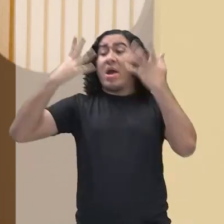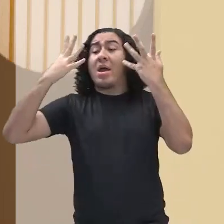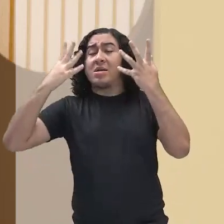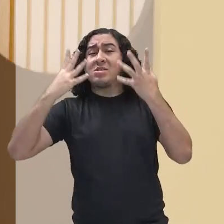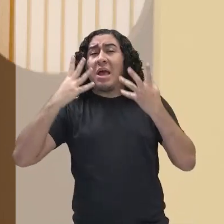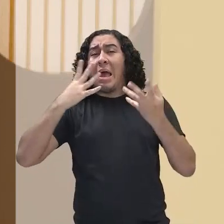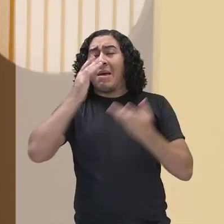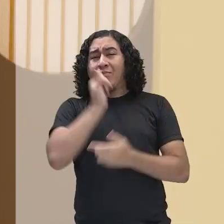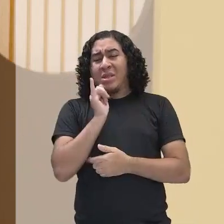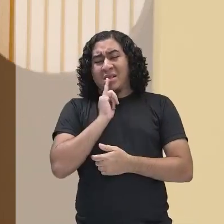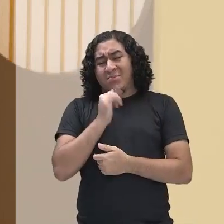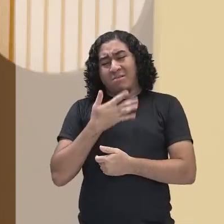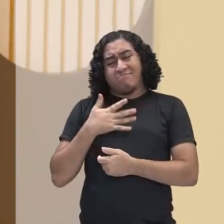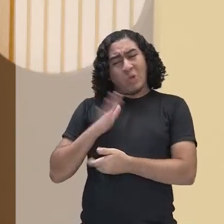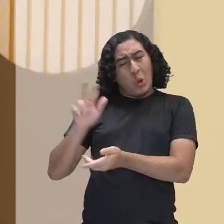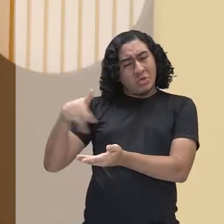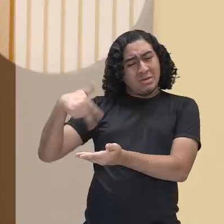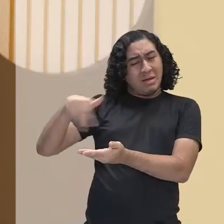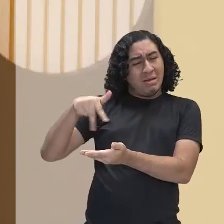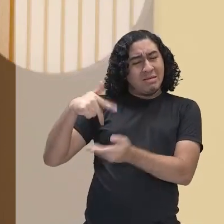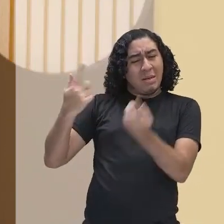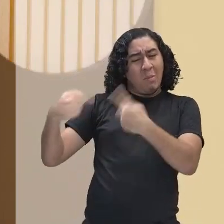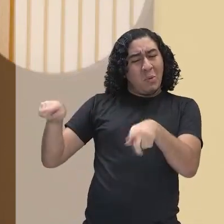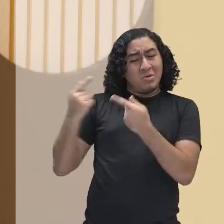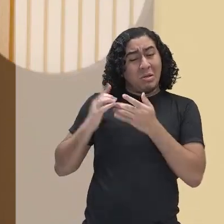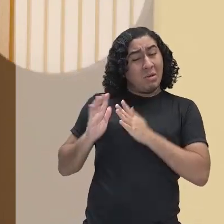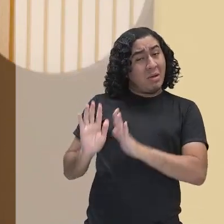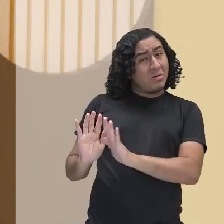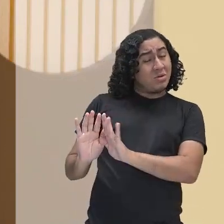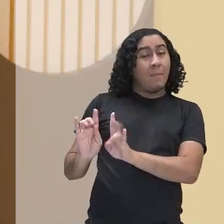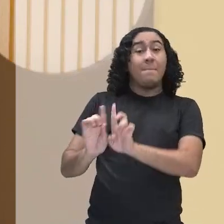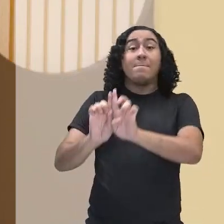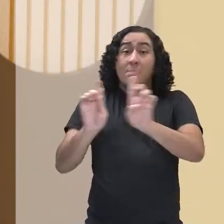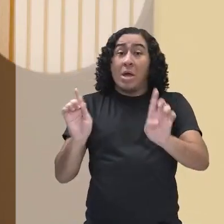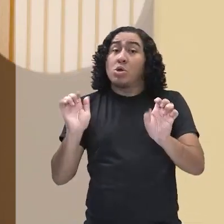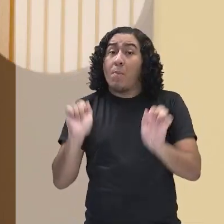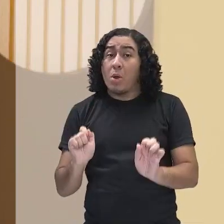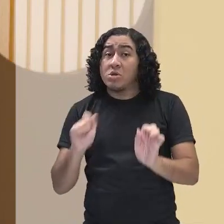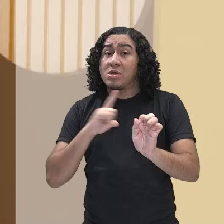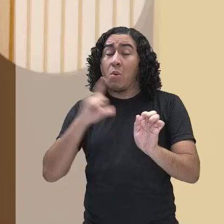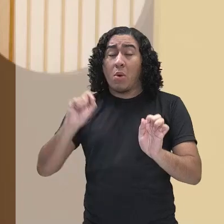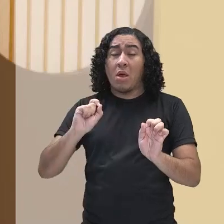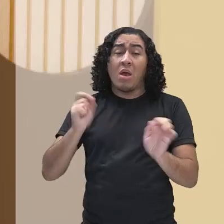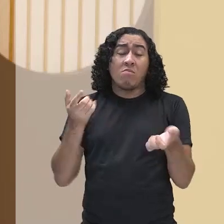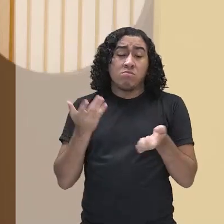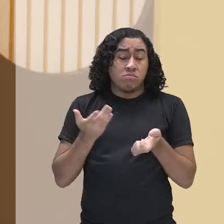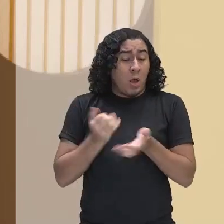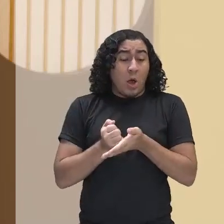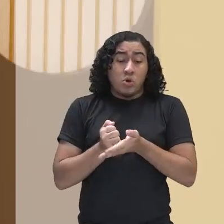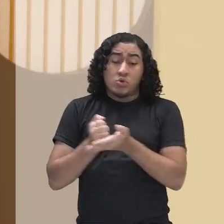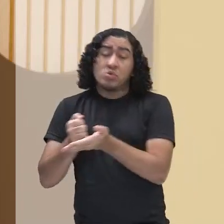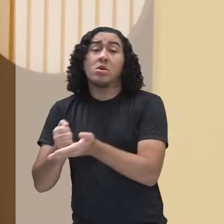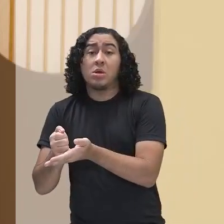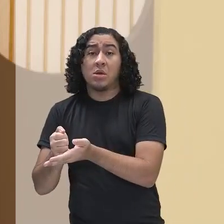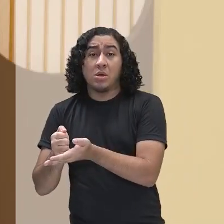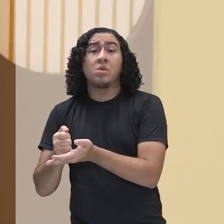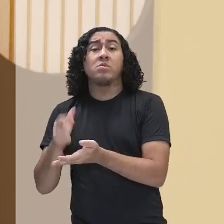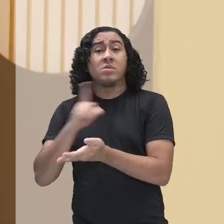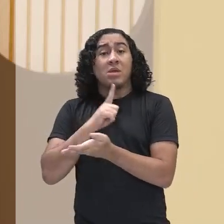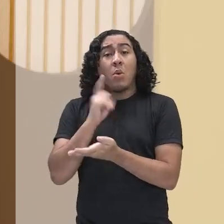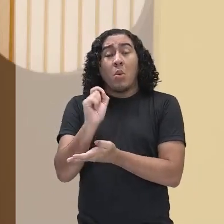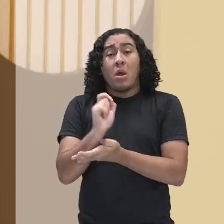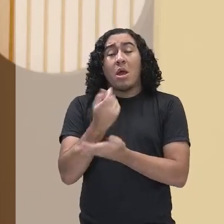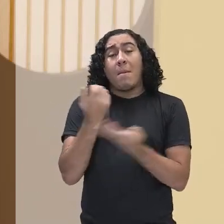não gosto da dança, eu não gosto da música, mas você pode estar se associando ali de alguma forma, gerando capital